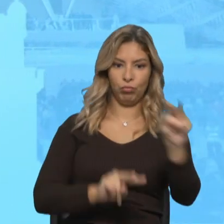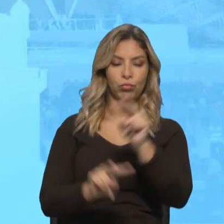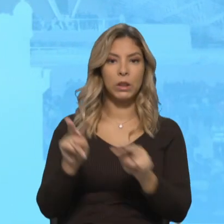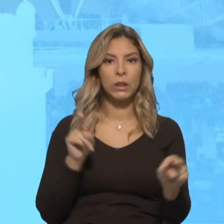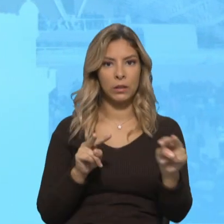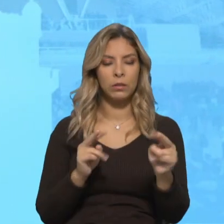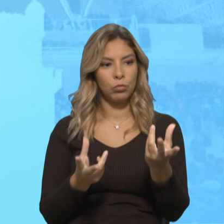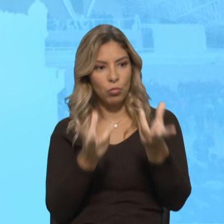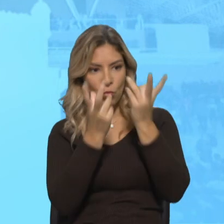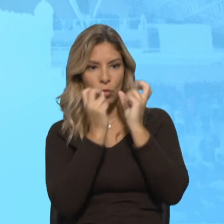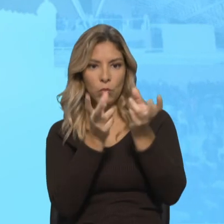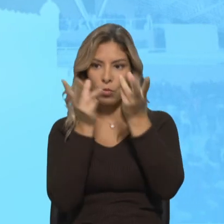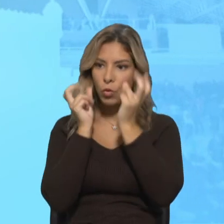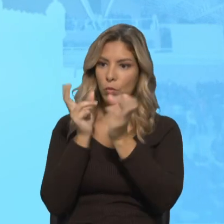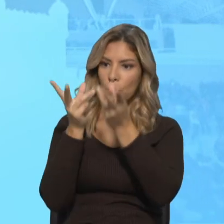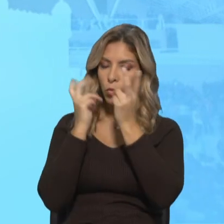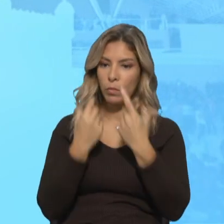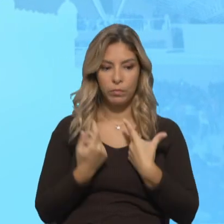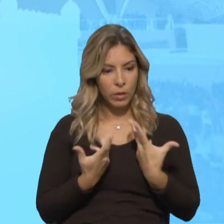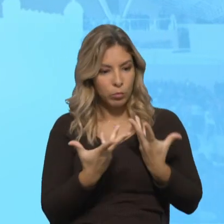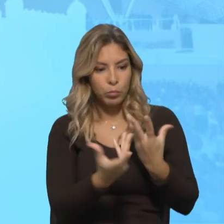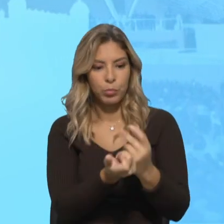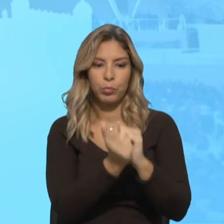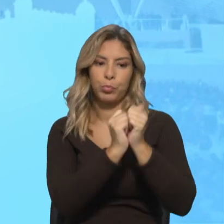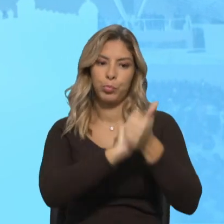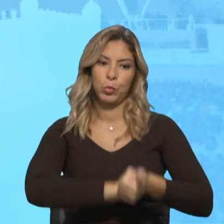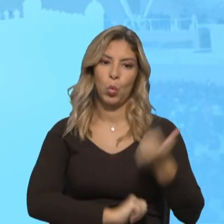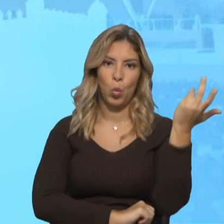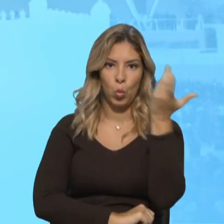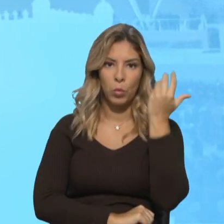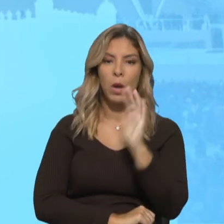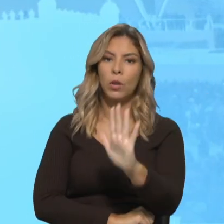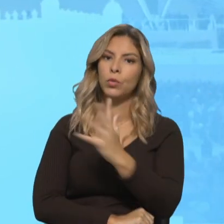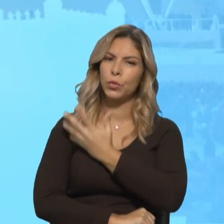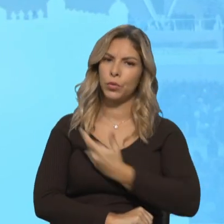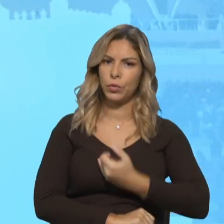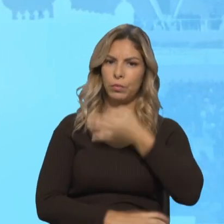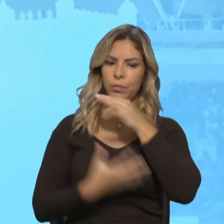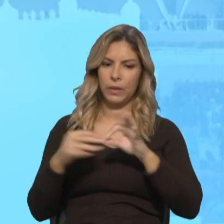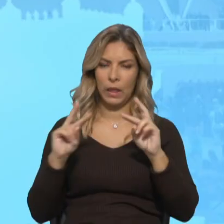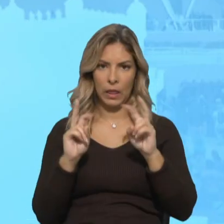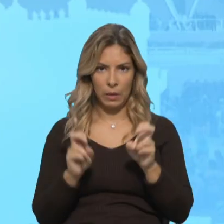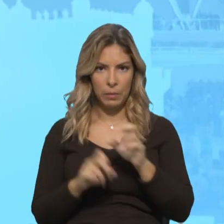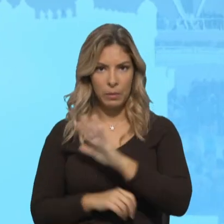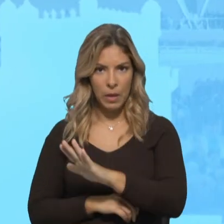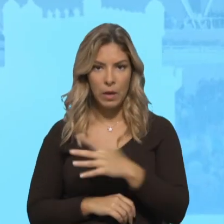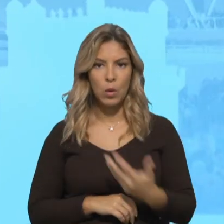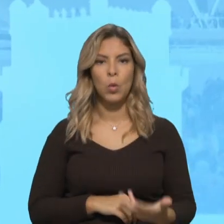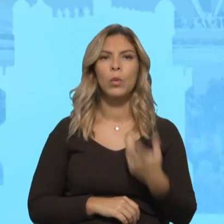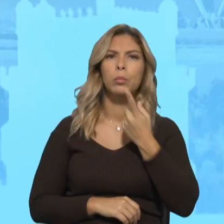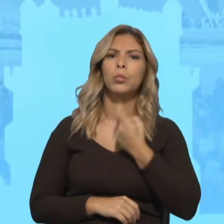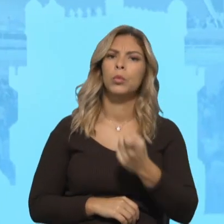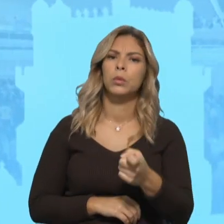cabo, de aculturação a estas realidades todas. Voltaremos a falar sobre esta sobre esta dimensão, mas já